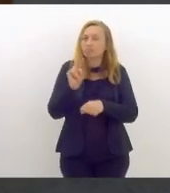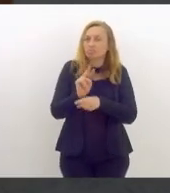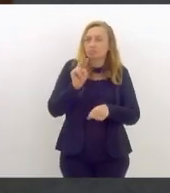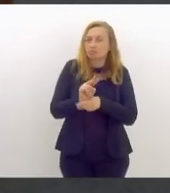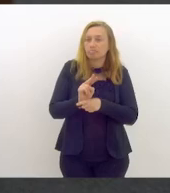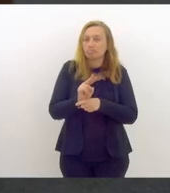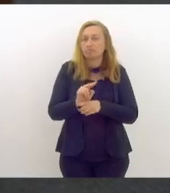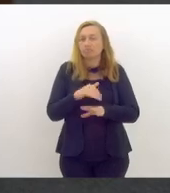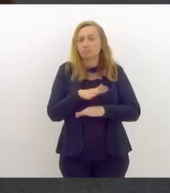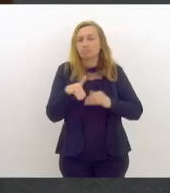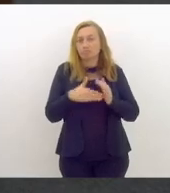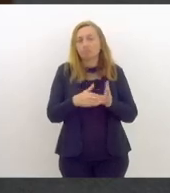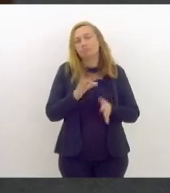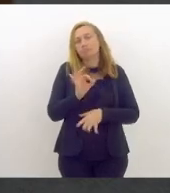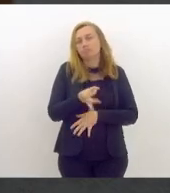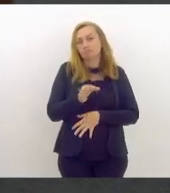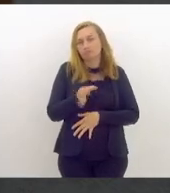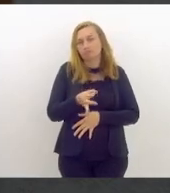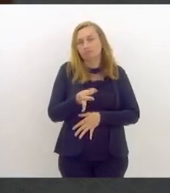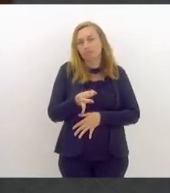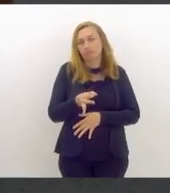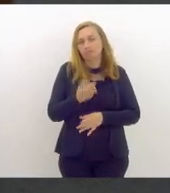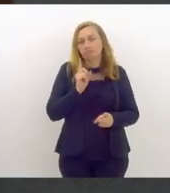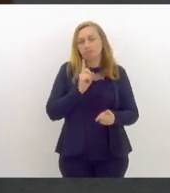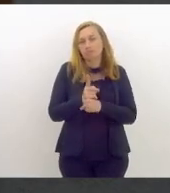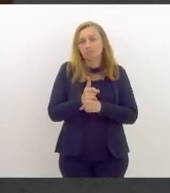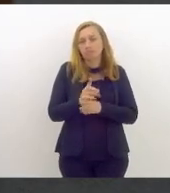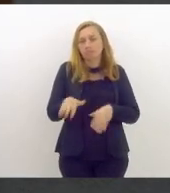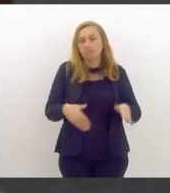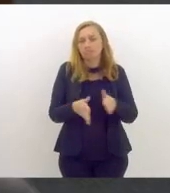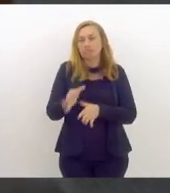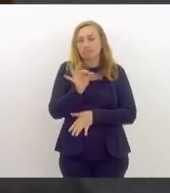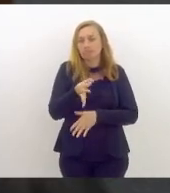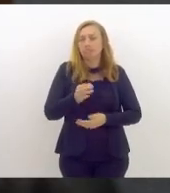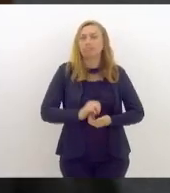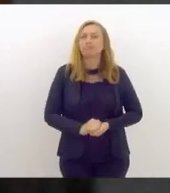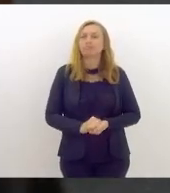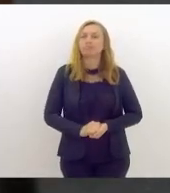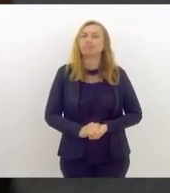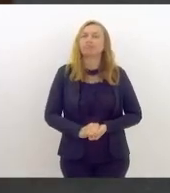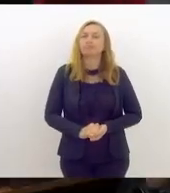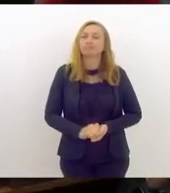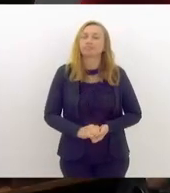certeza que vamos estar achando o caminho adequado.